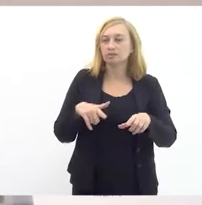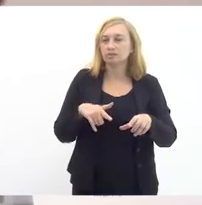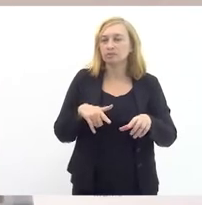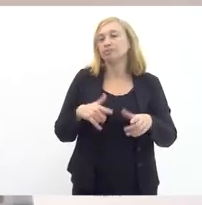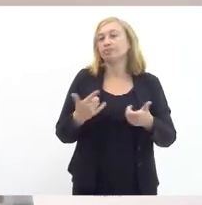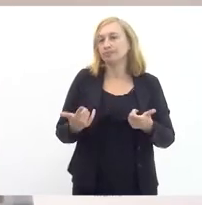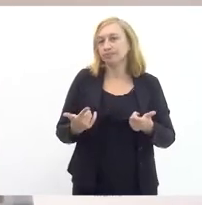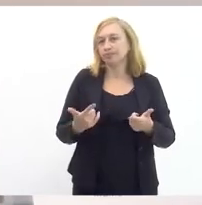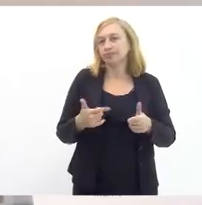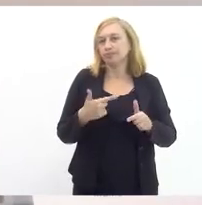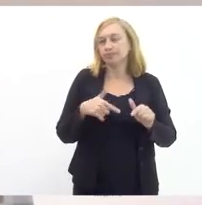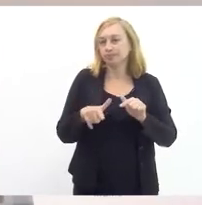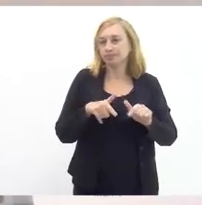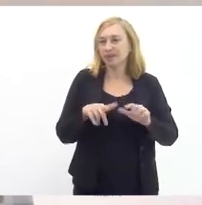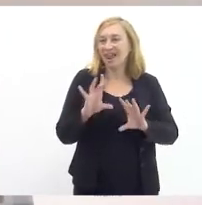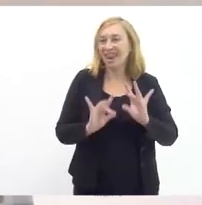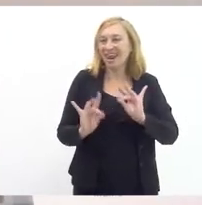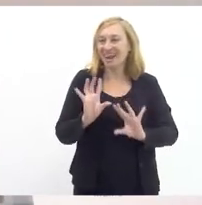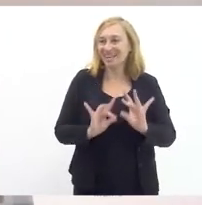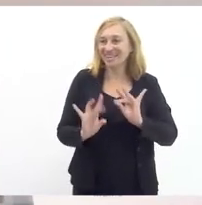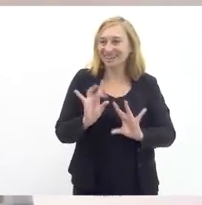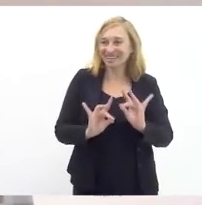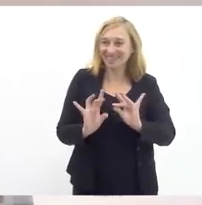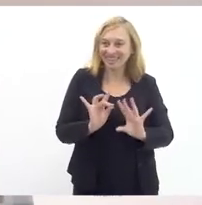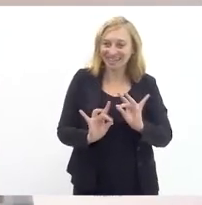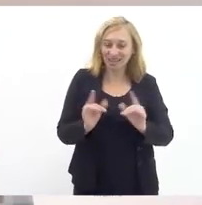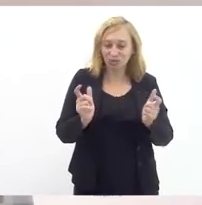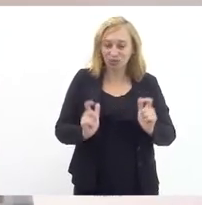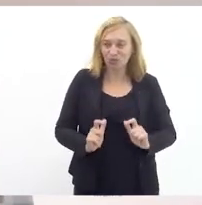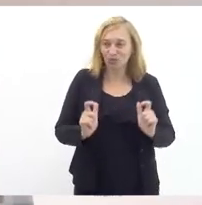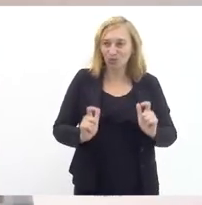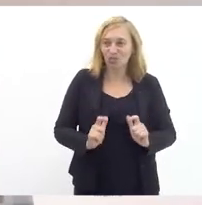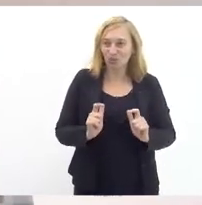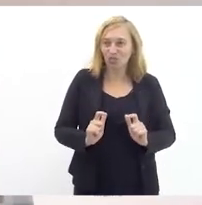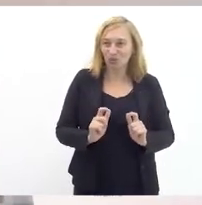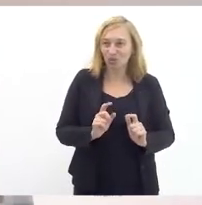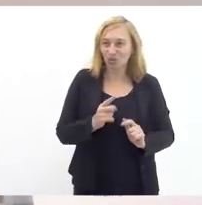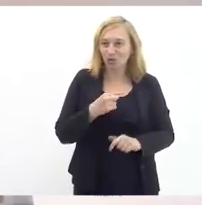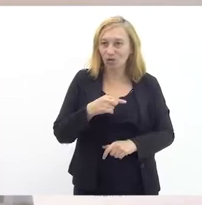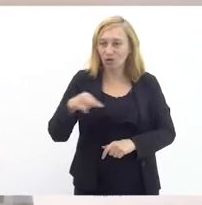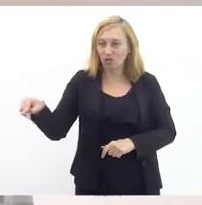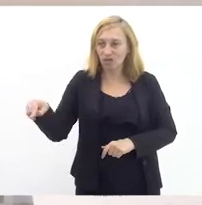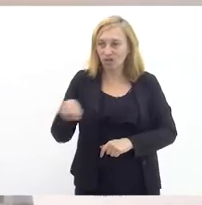Né? Porque o vai e vem